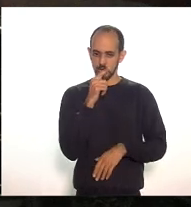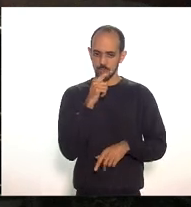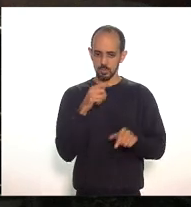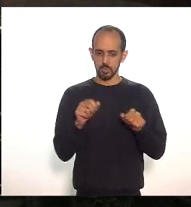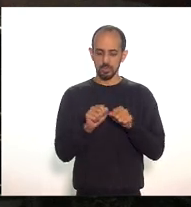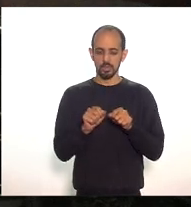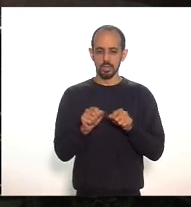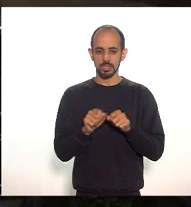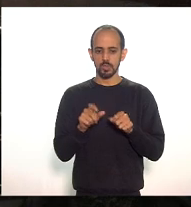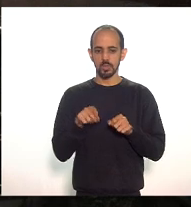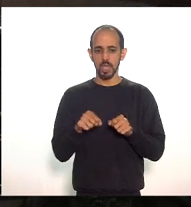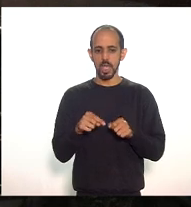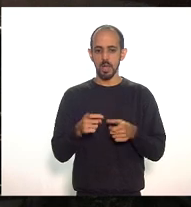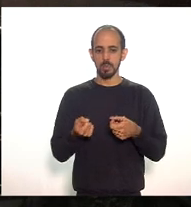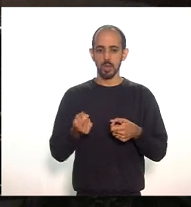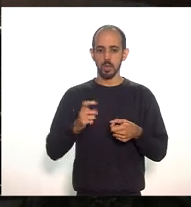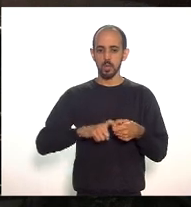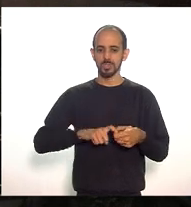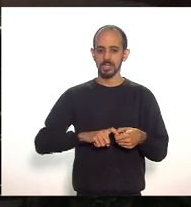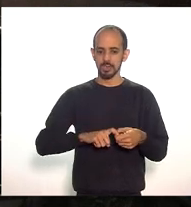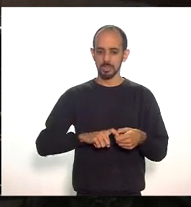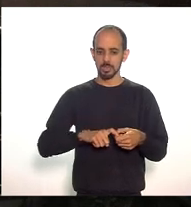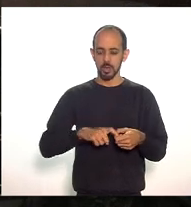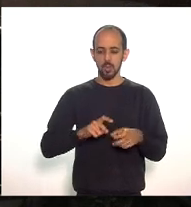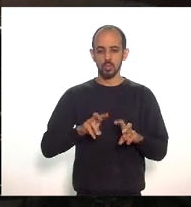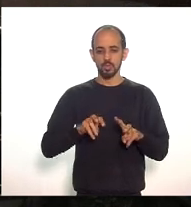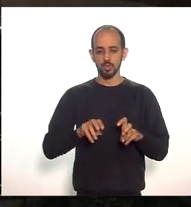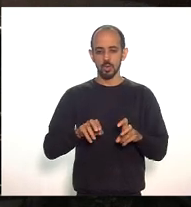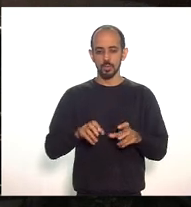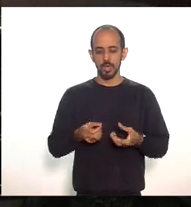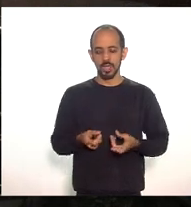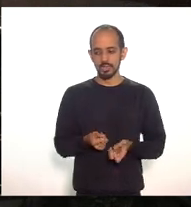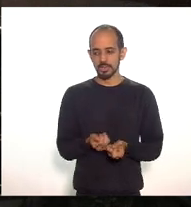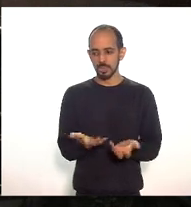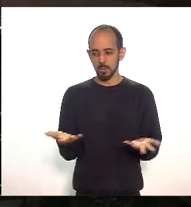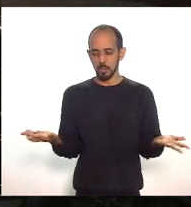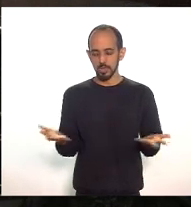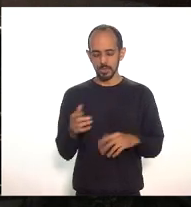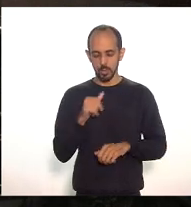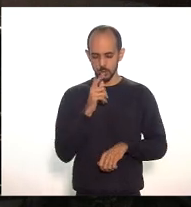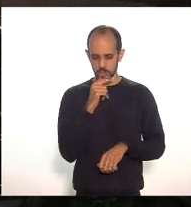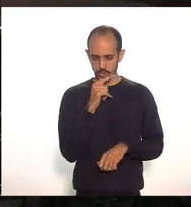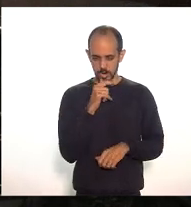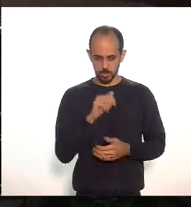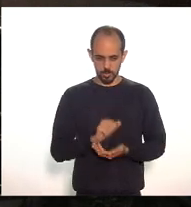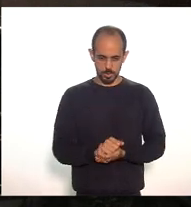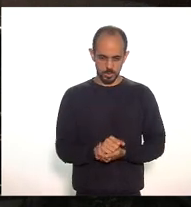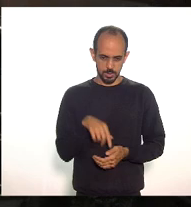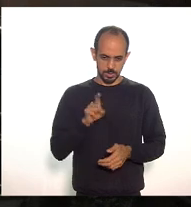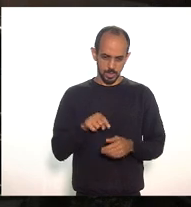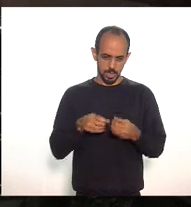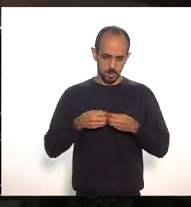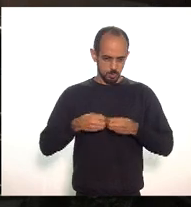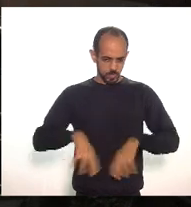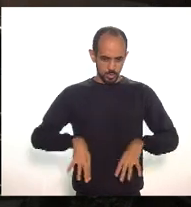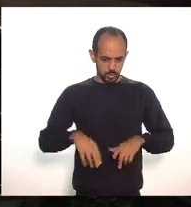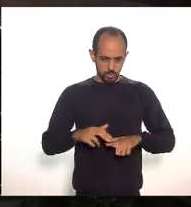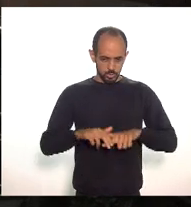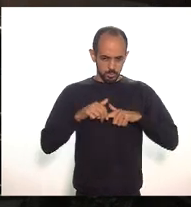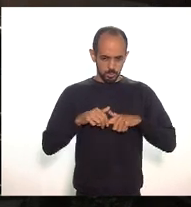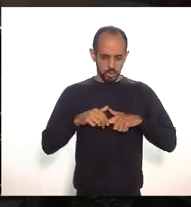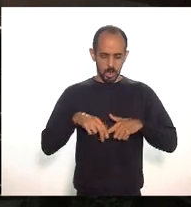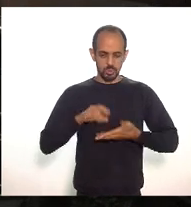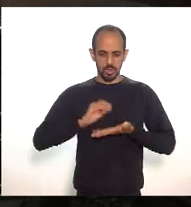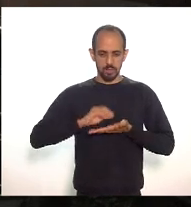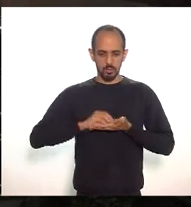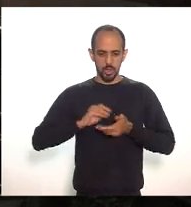fazendo é uma concessão relacionada à distribuição de água uma distribuição de água que é prejudicada por conta da